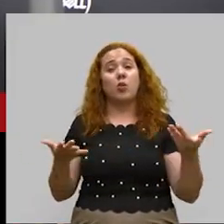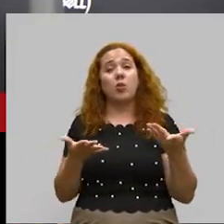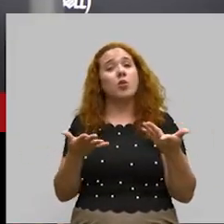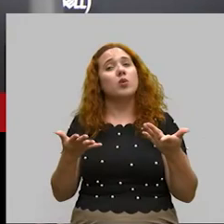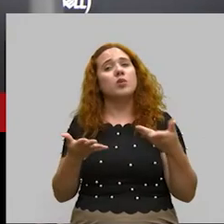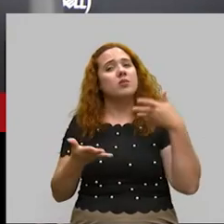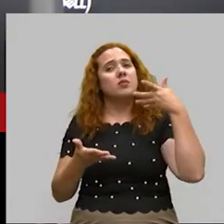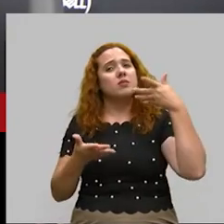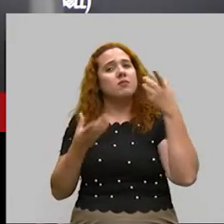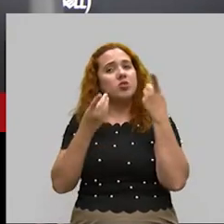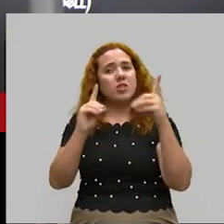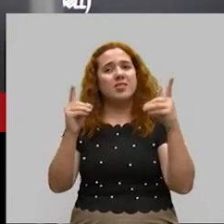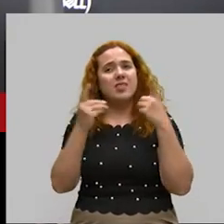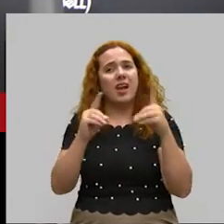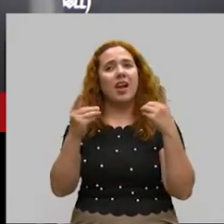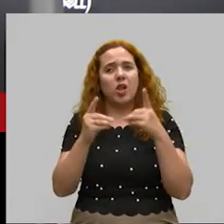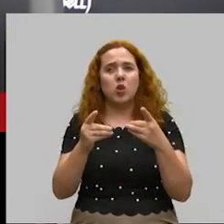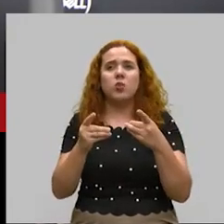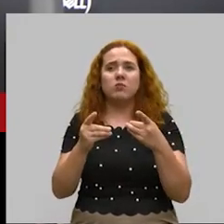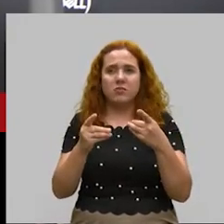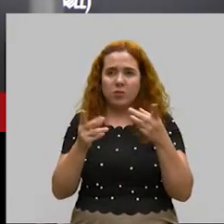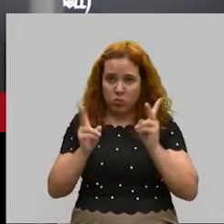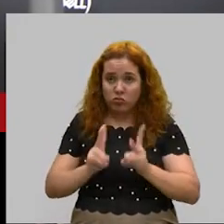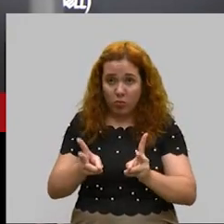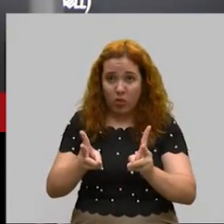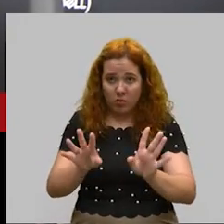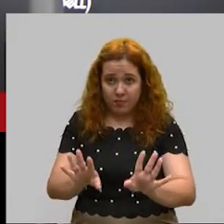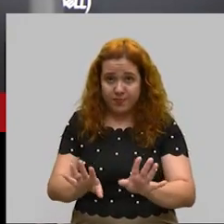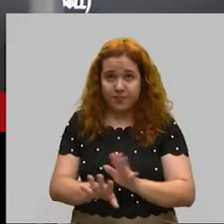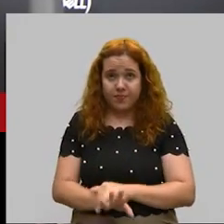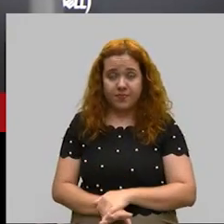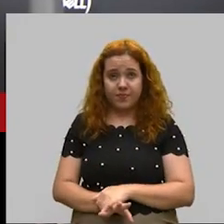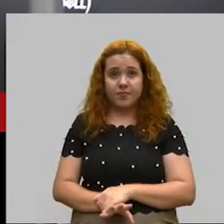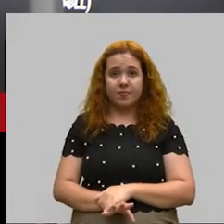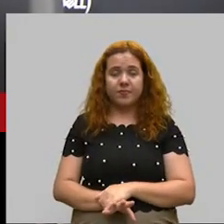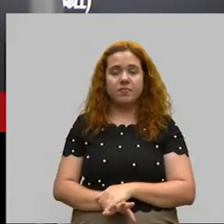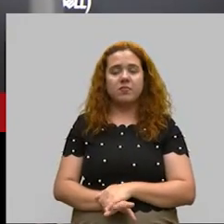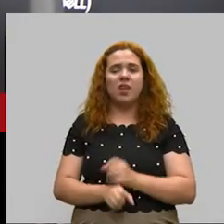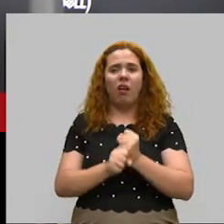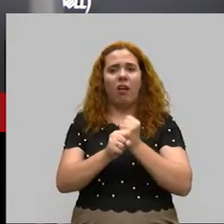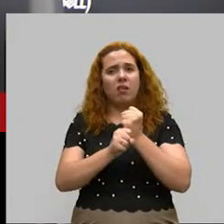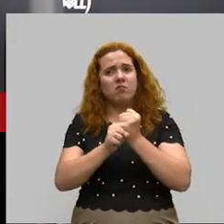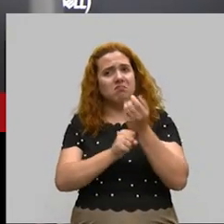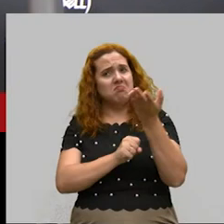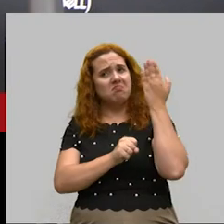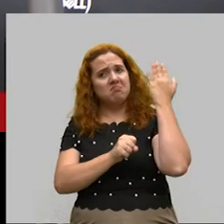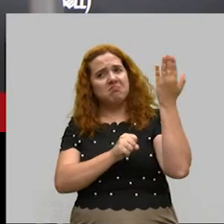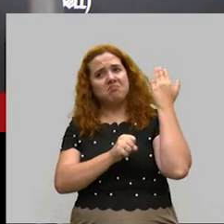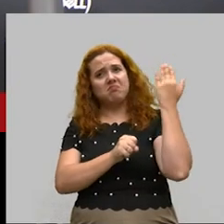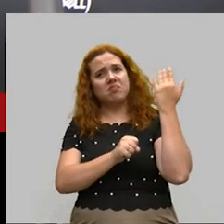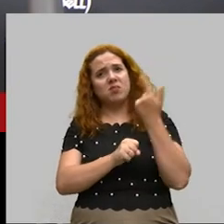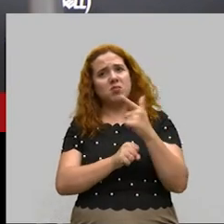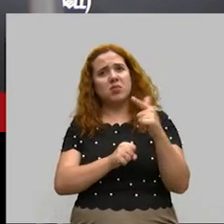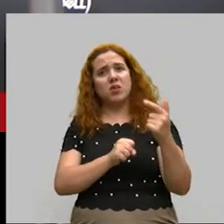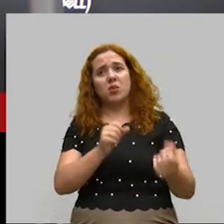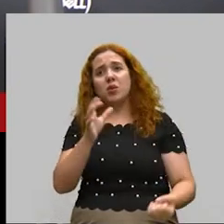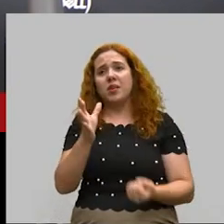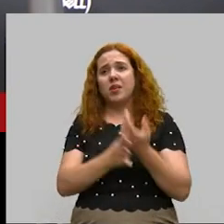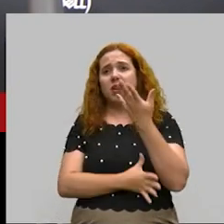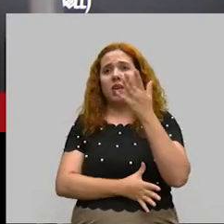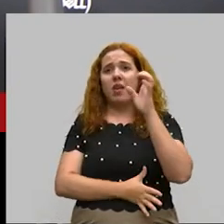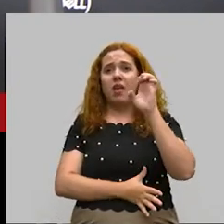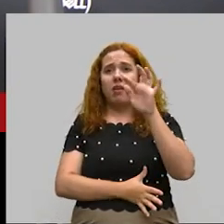aqui eh a gente pegar assim nos últimos anos quantos anos tem que não cria mais uma f